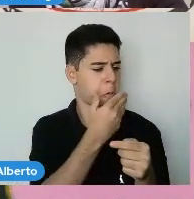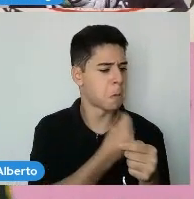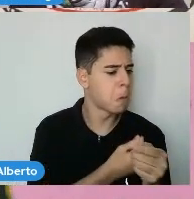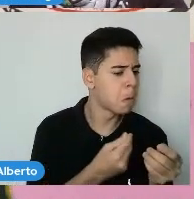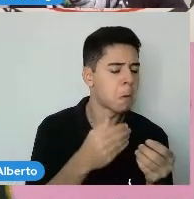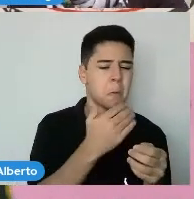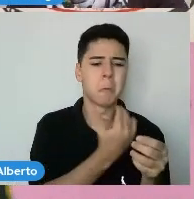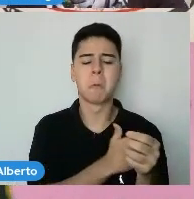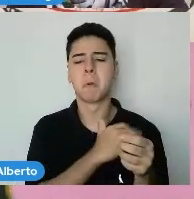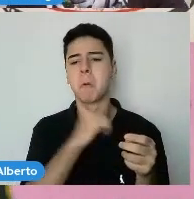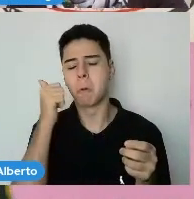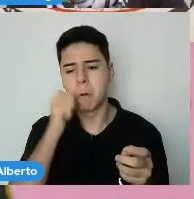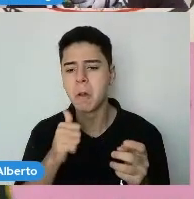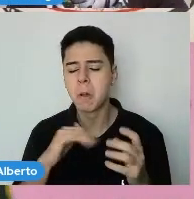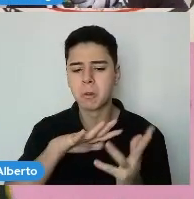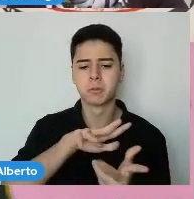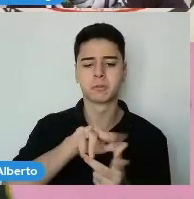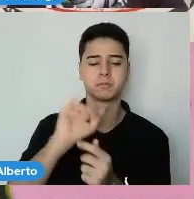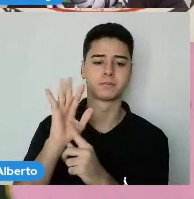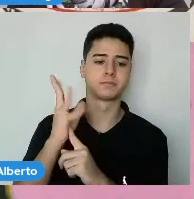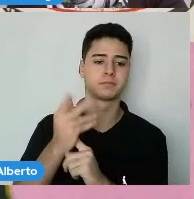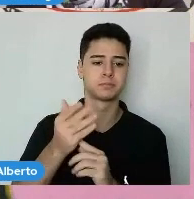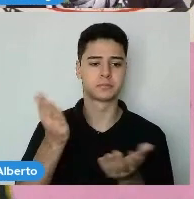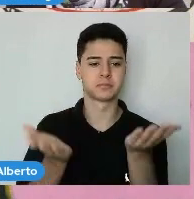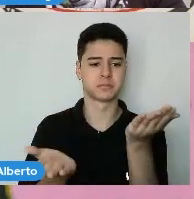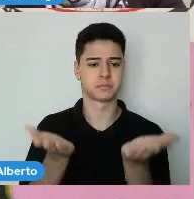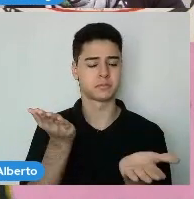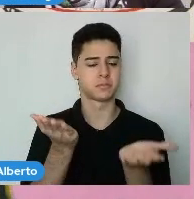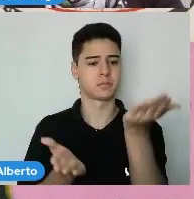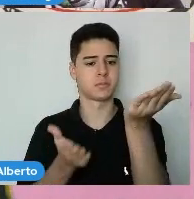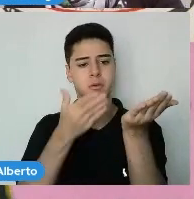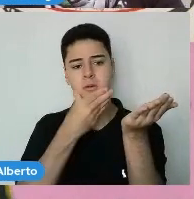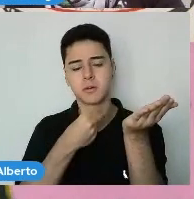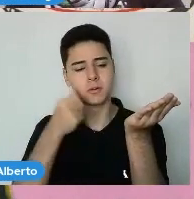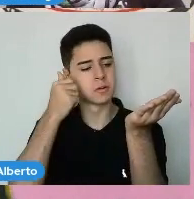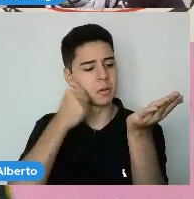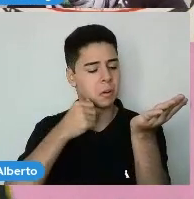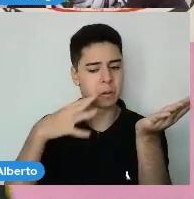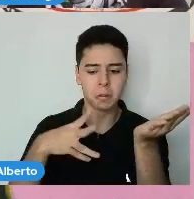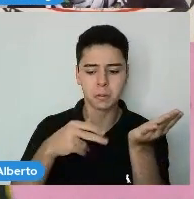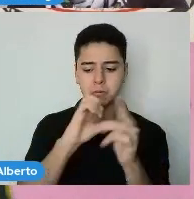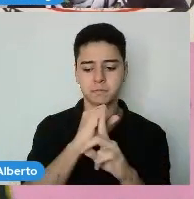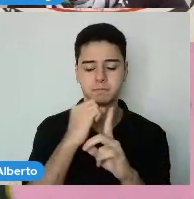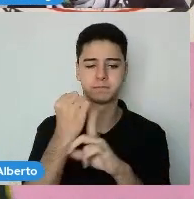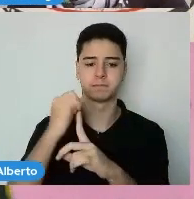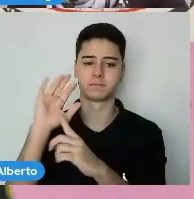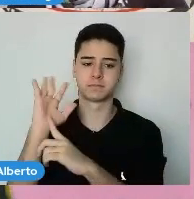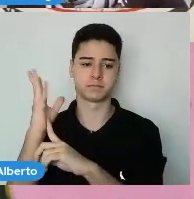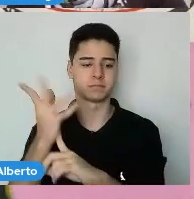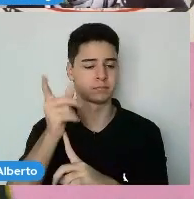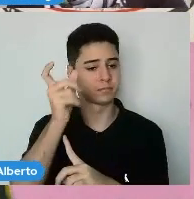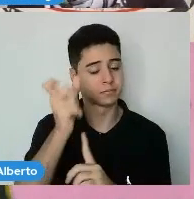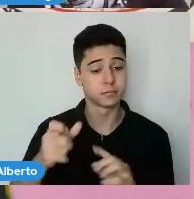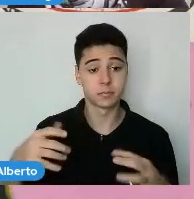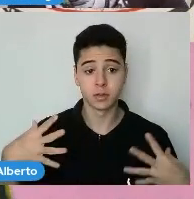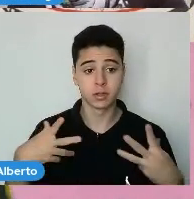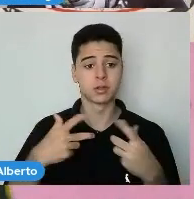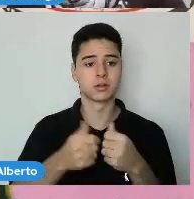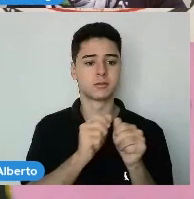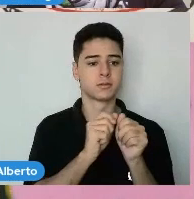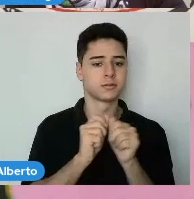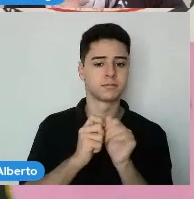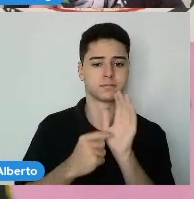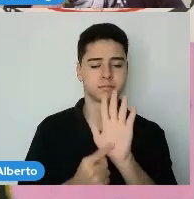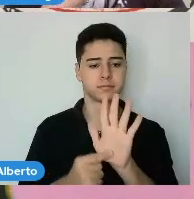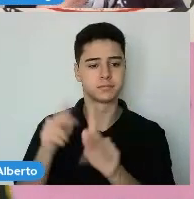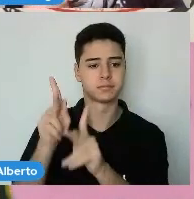da arte, a desigualdade de gênero na comunidade artística e assim vai. E elas, quando fazem aparições públicas,